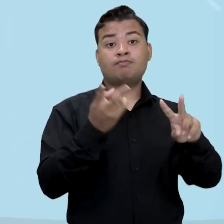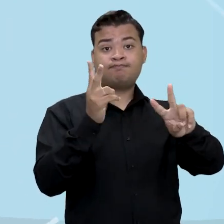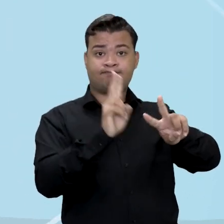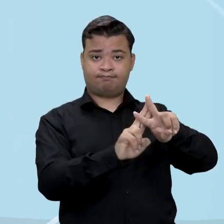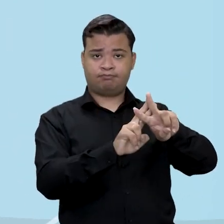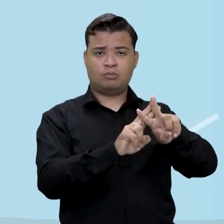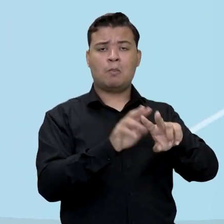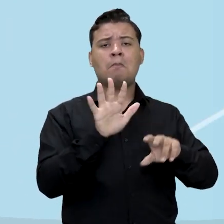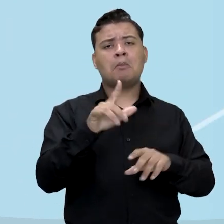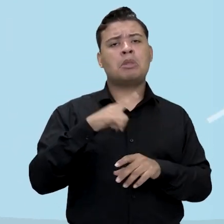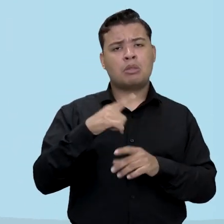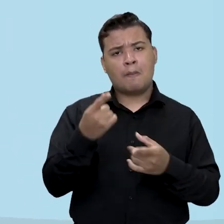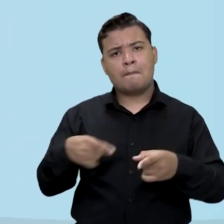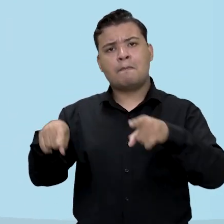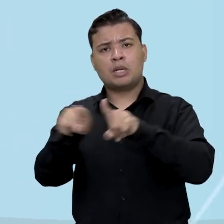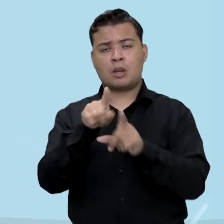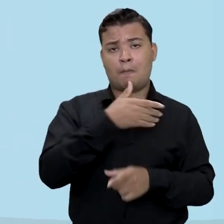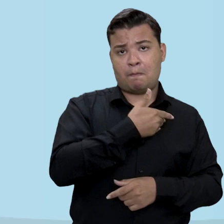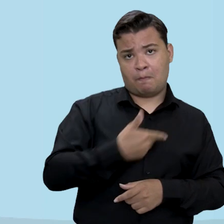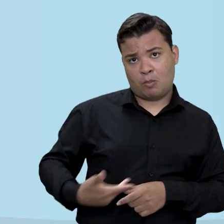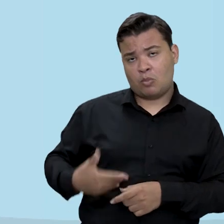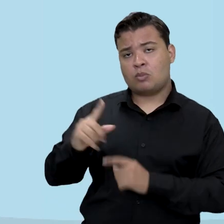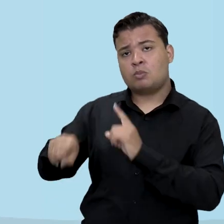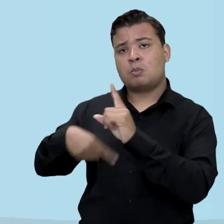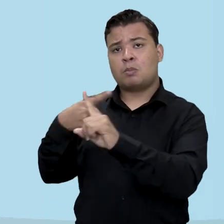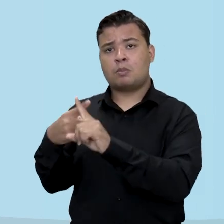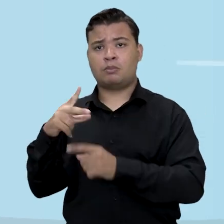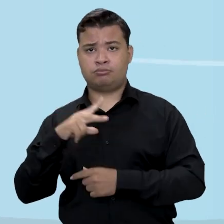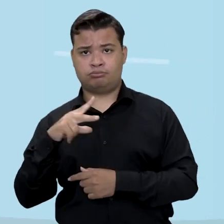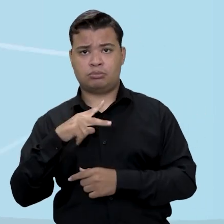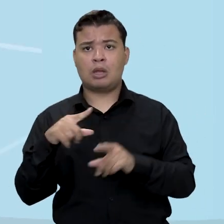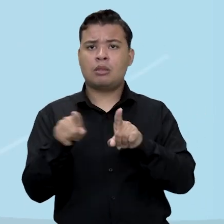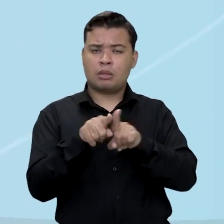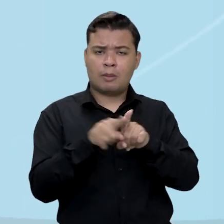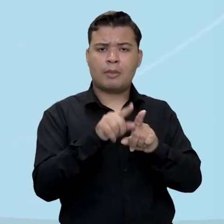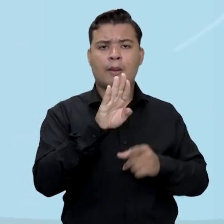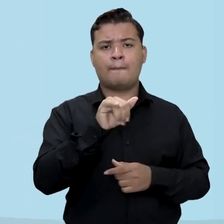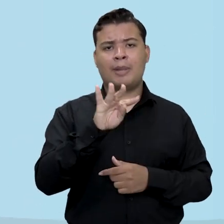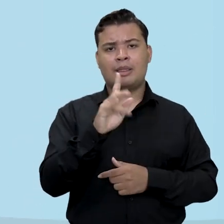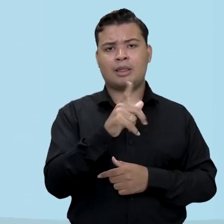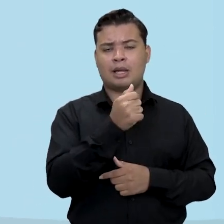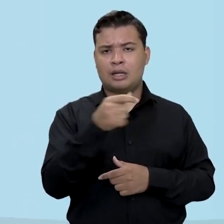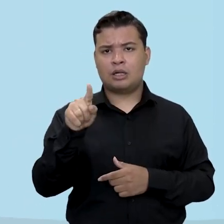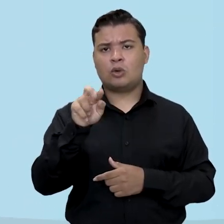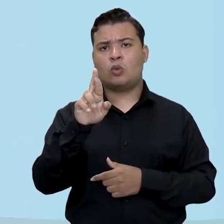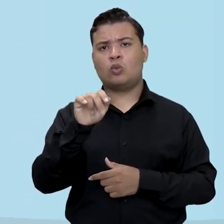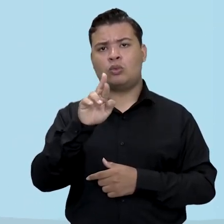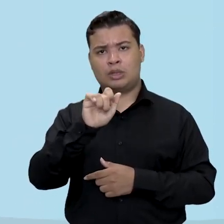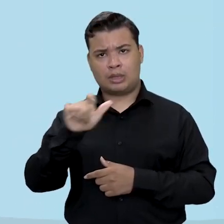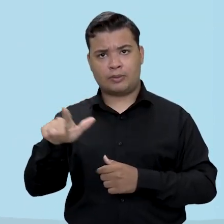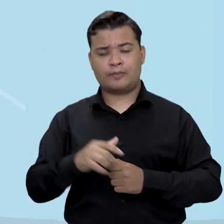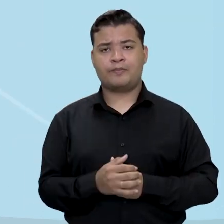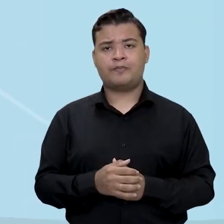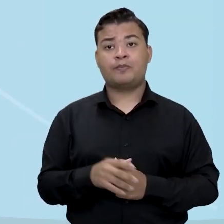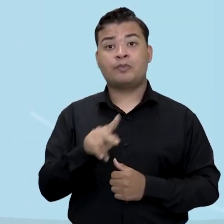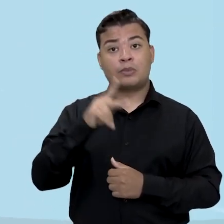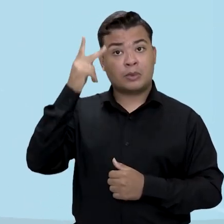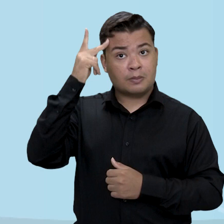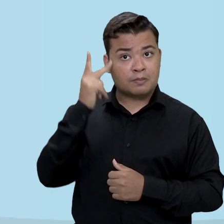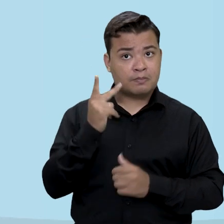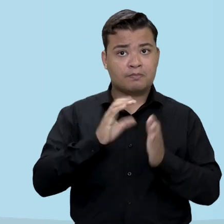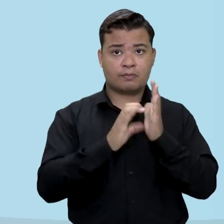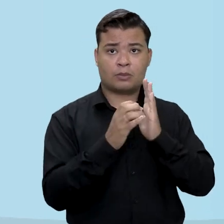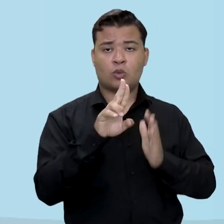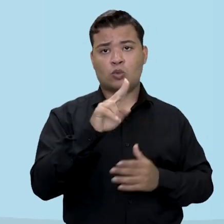por meio de parcerias público privadas e reforçar o Batalhão Rural Professor Pantaleão da up